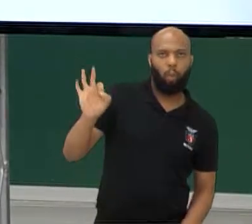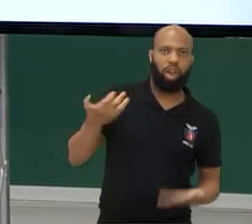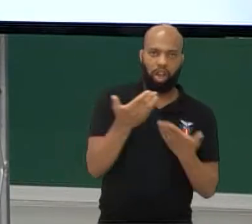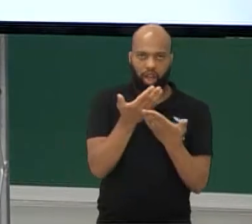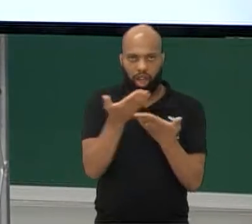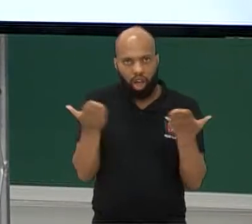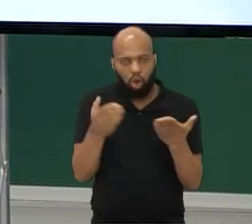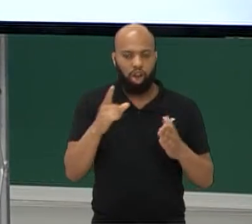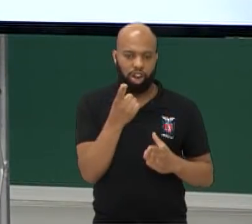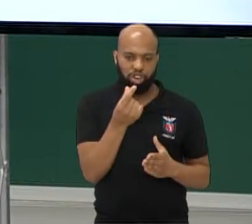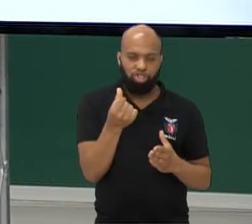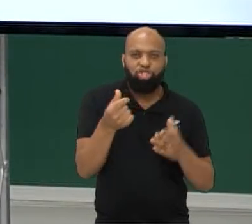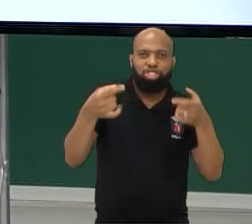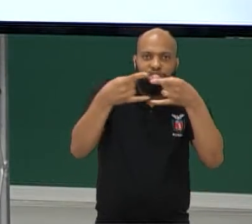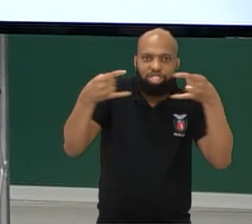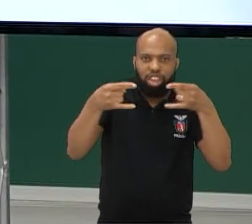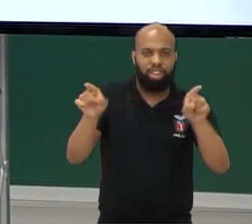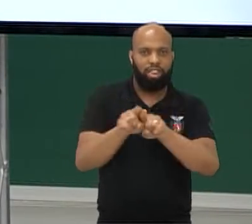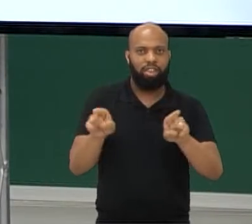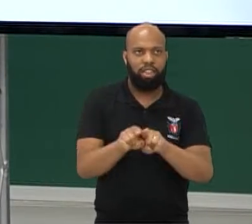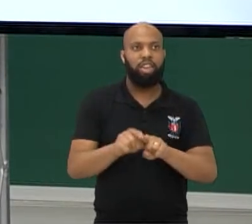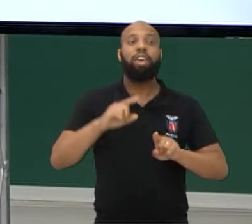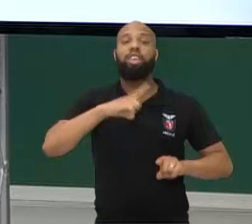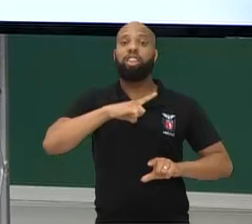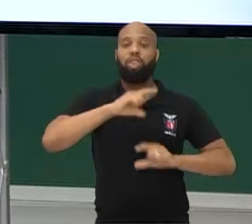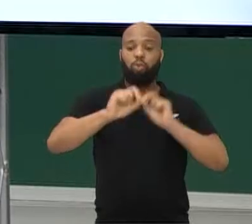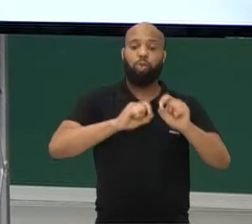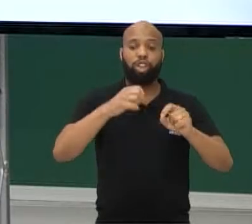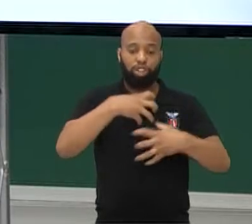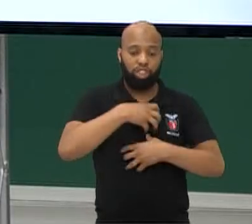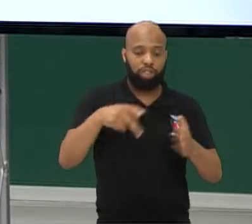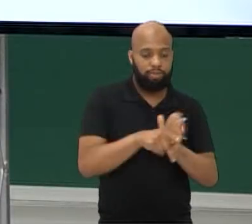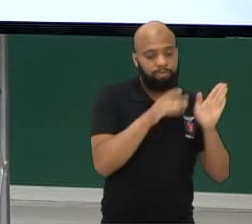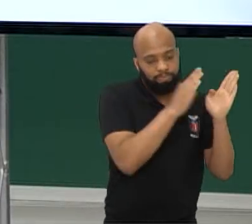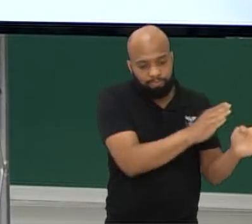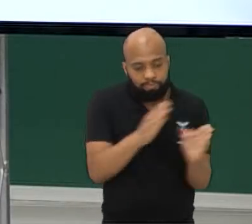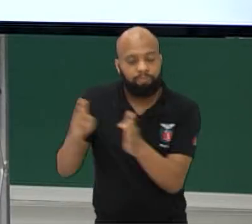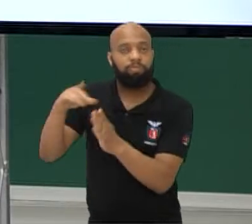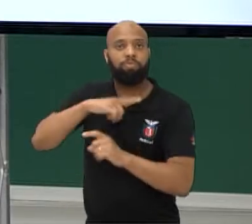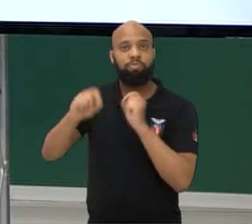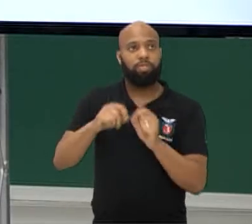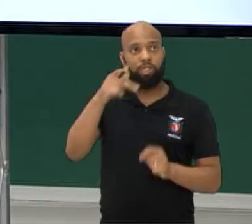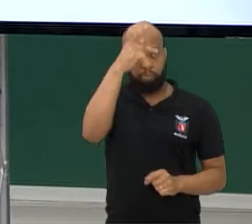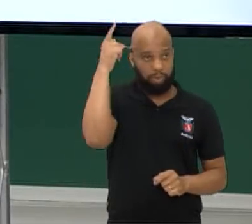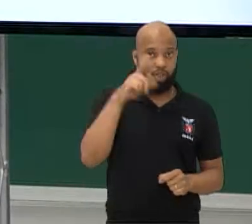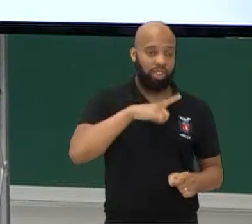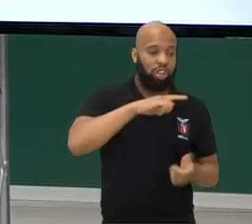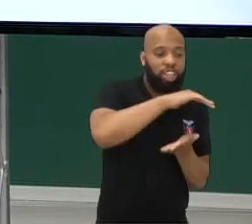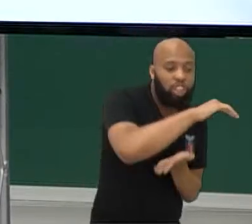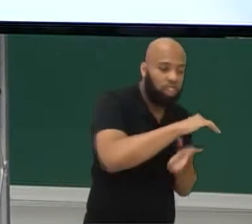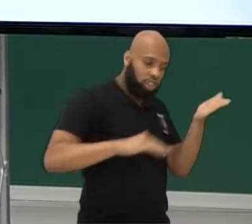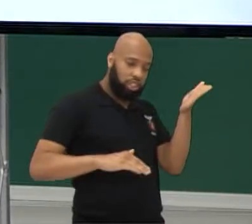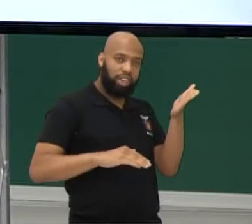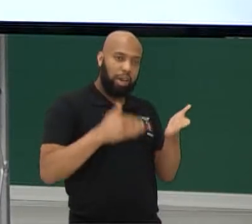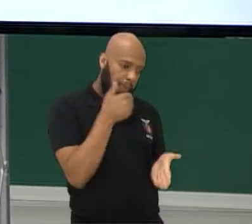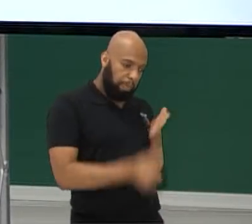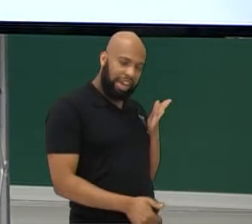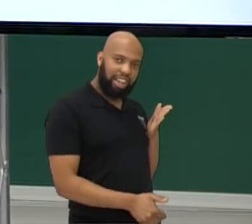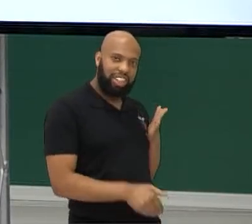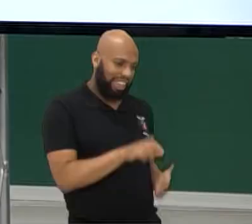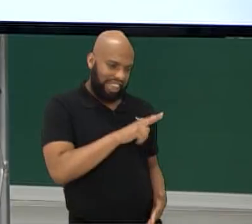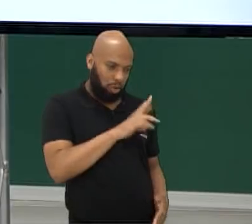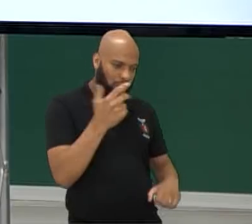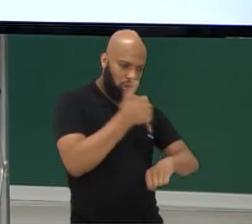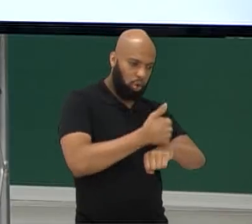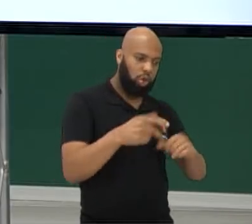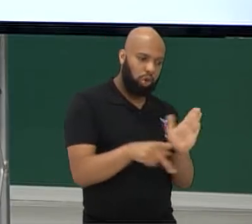nosso formato de dinheiro. Então, no modo de produção capitalista, o trabalhador ele é expropriado, é retirado, ele não é dono dos meios